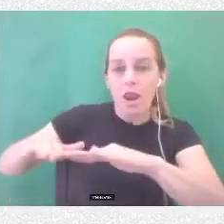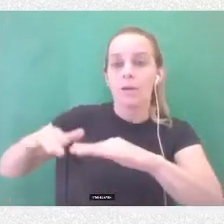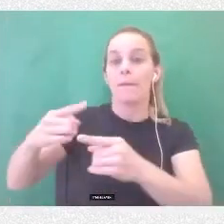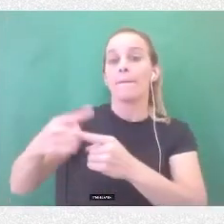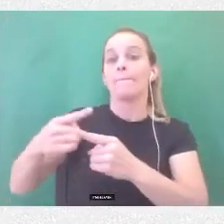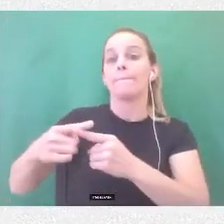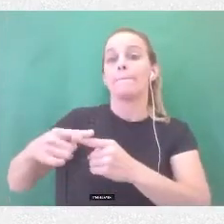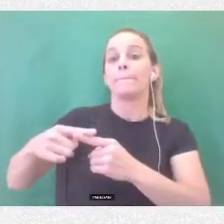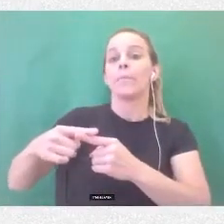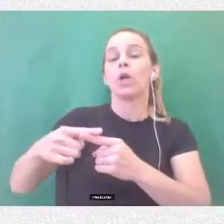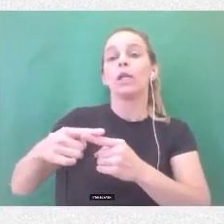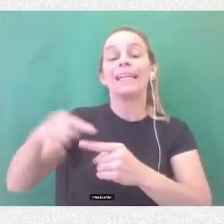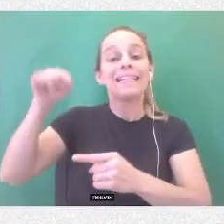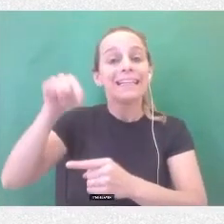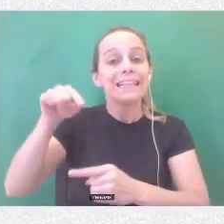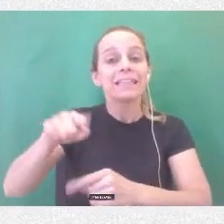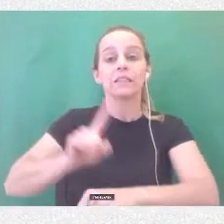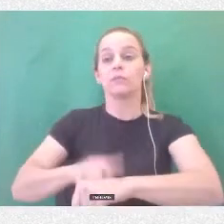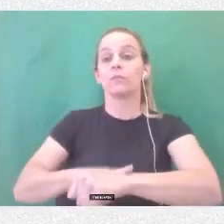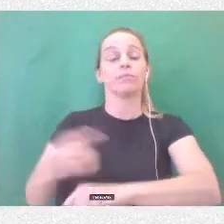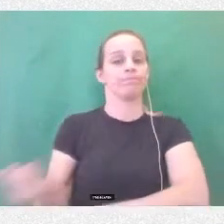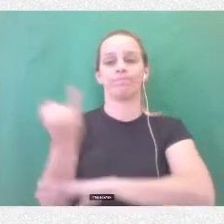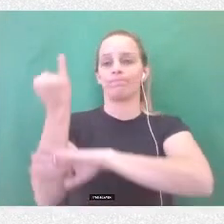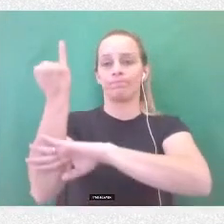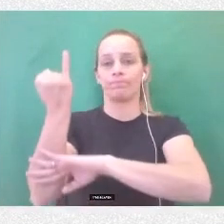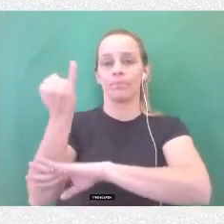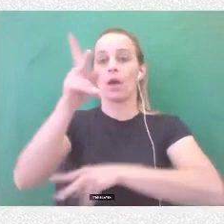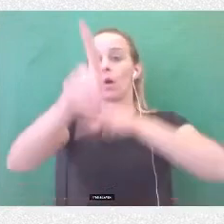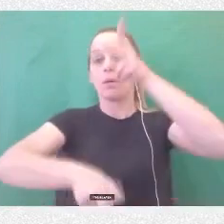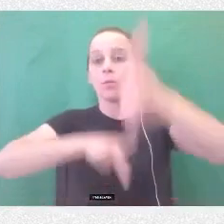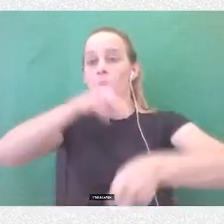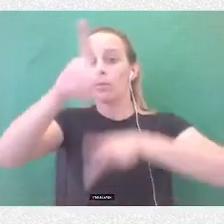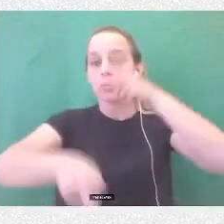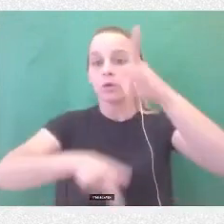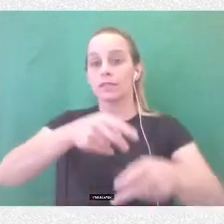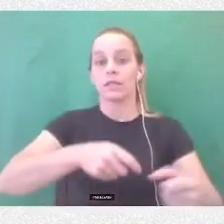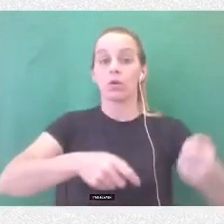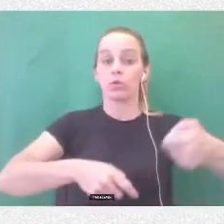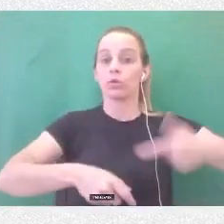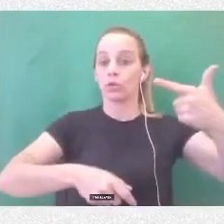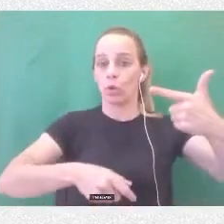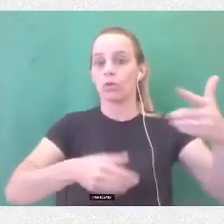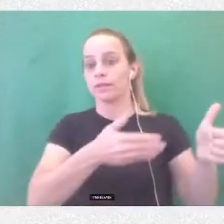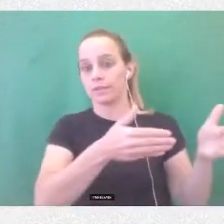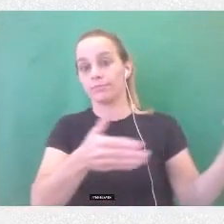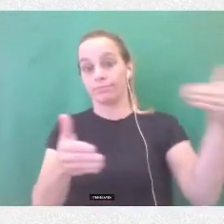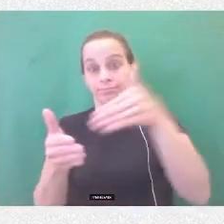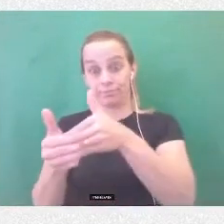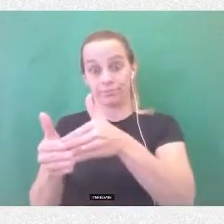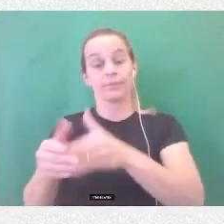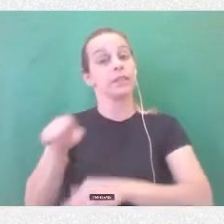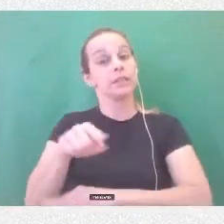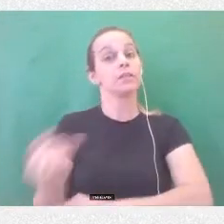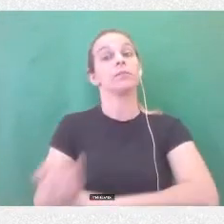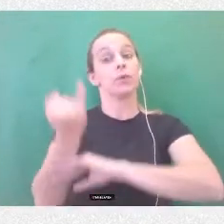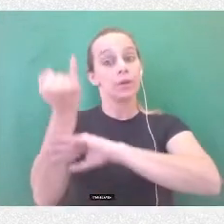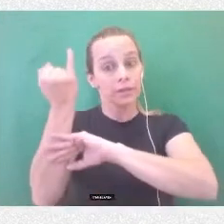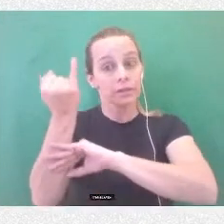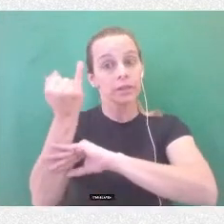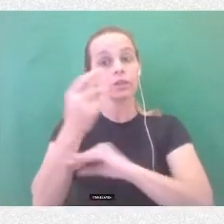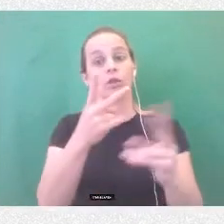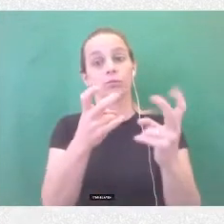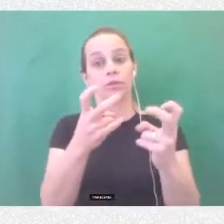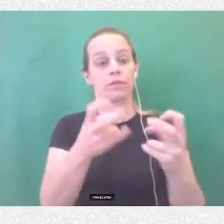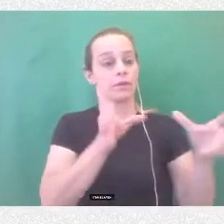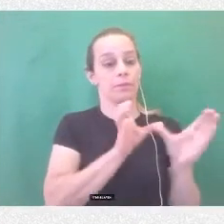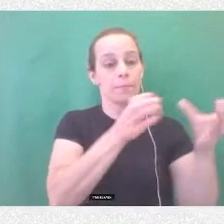estudo inédito, levando em conta essa população acima de 12 anos. Então, mais uma vez pontuando, observando em separado essa população